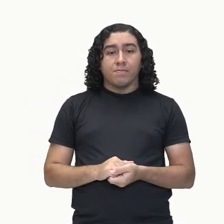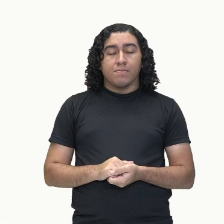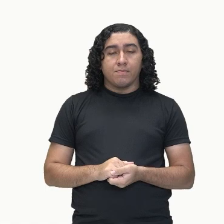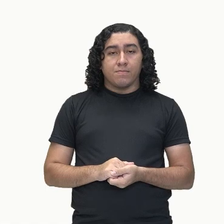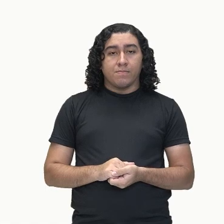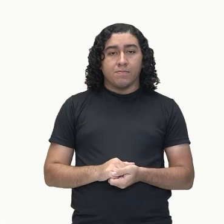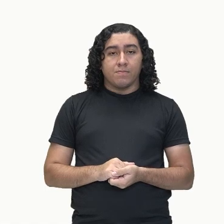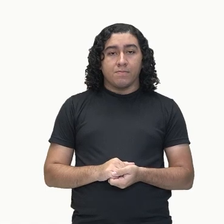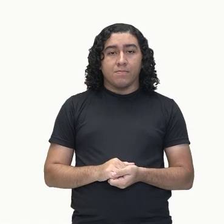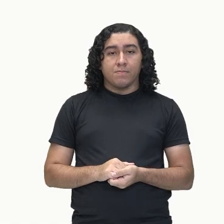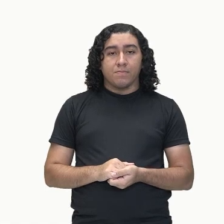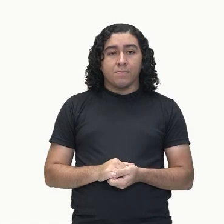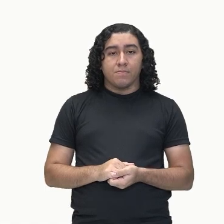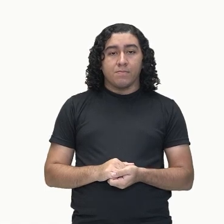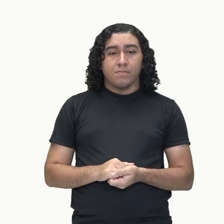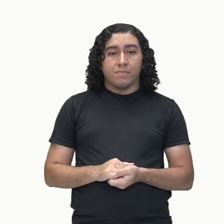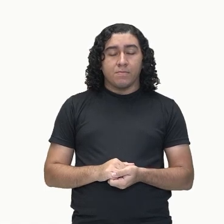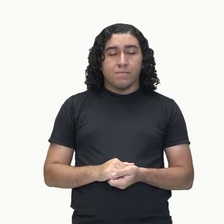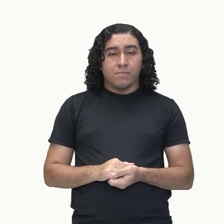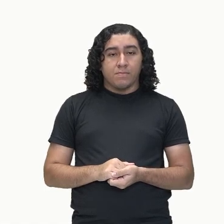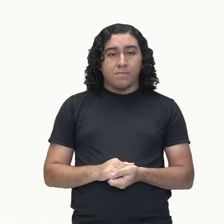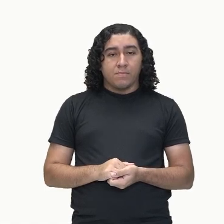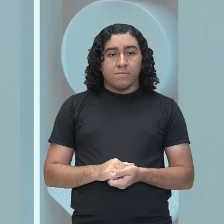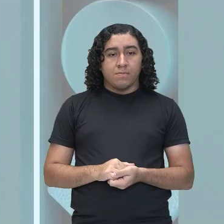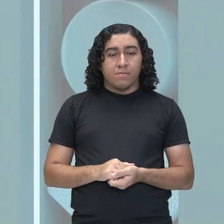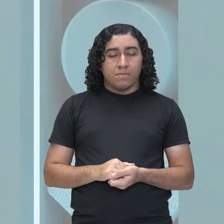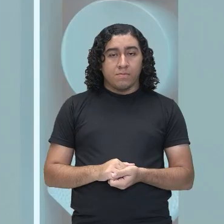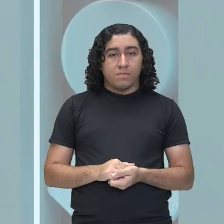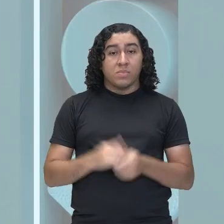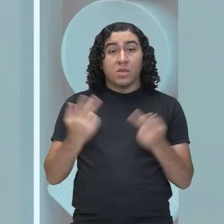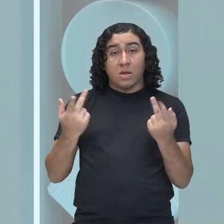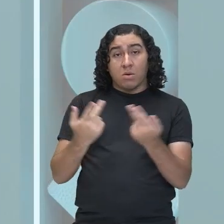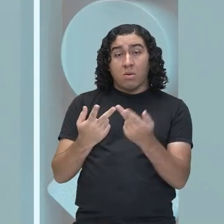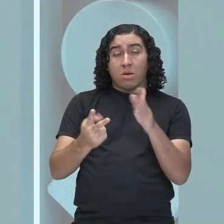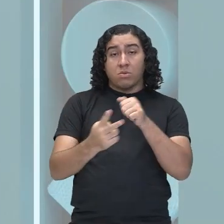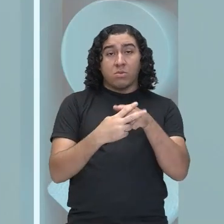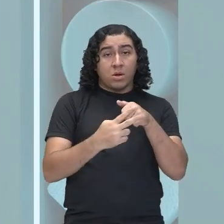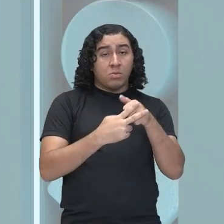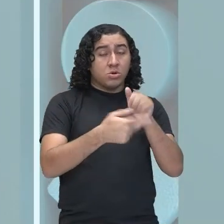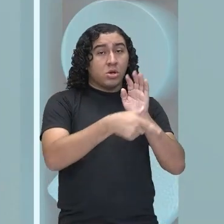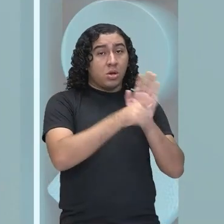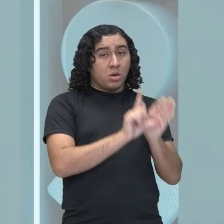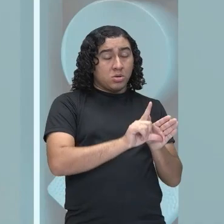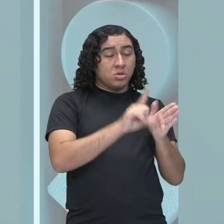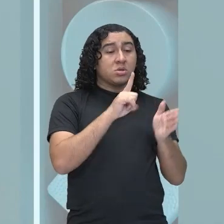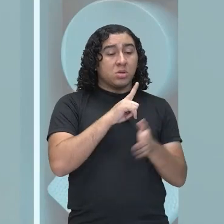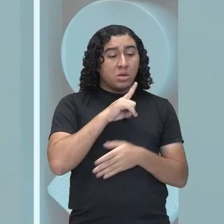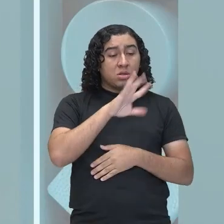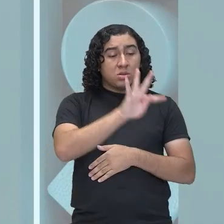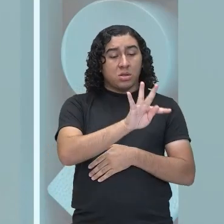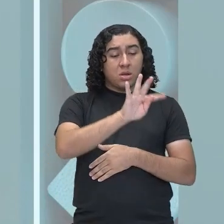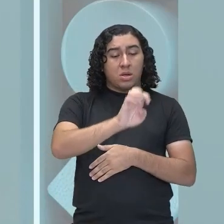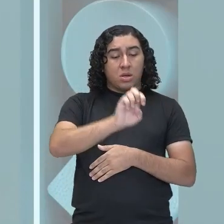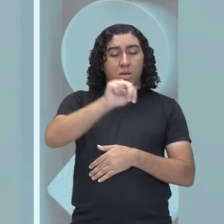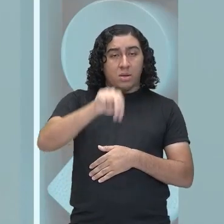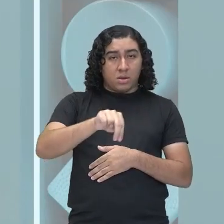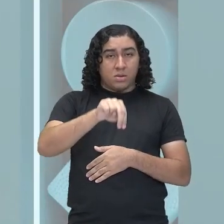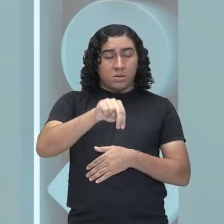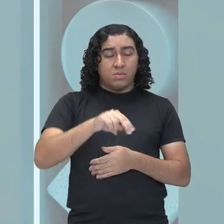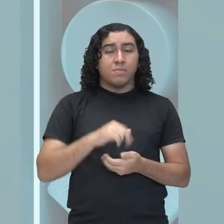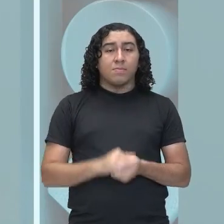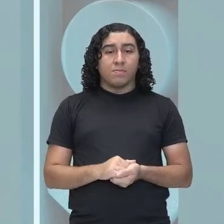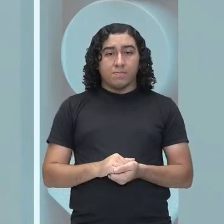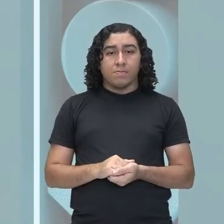do verbo poder é pode né tirando a terminação do verbo tener ten t e n Essa é a raiz